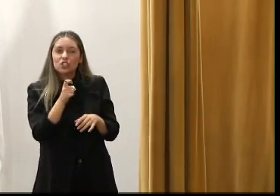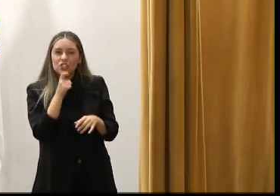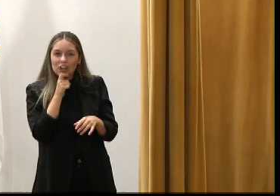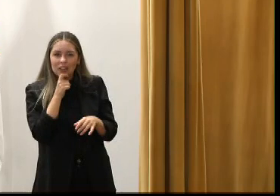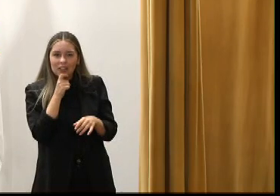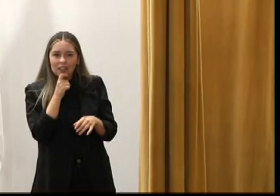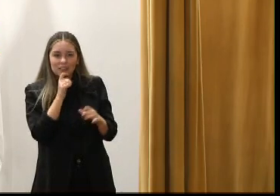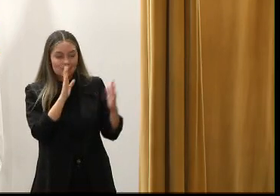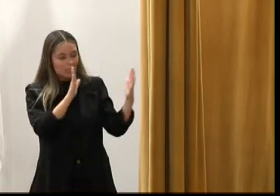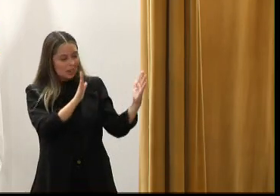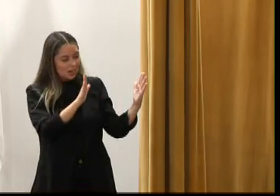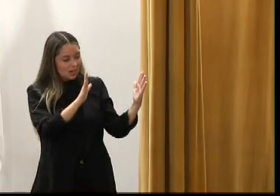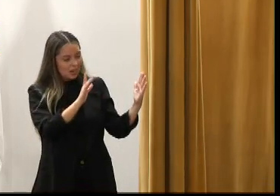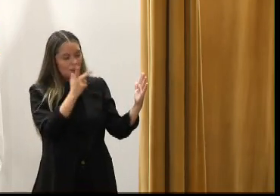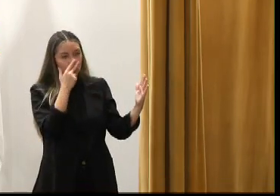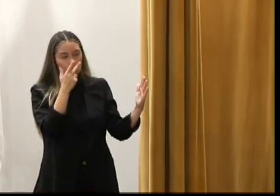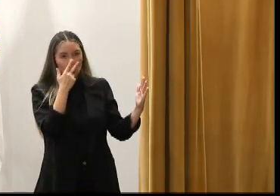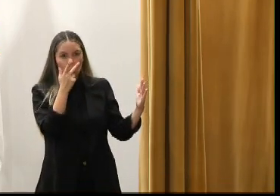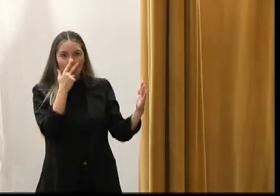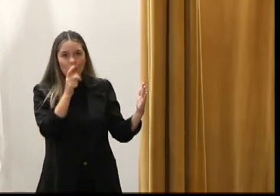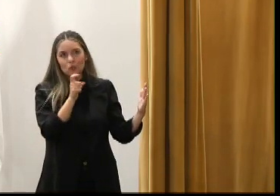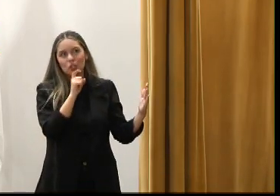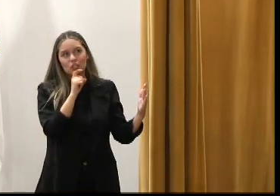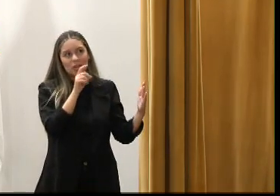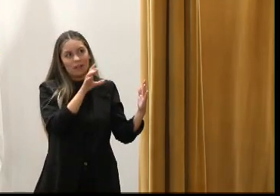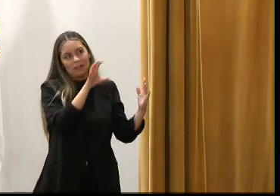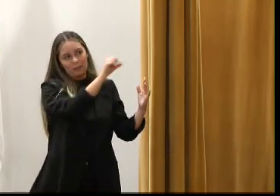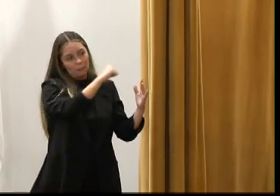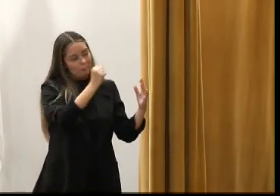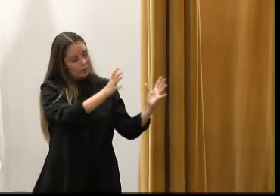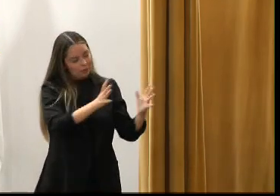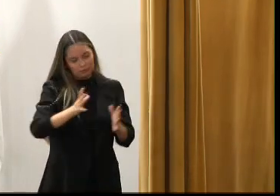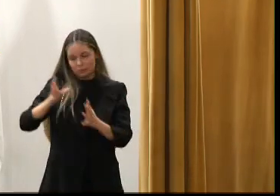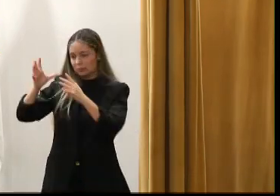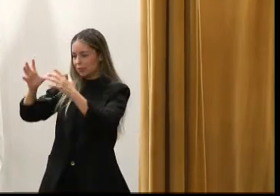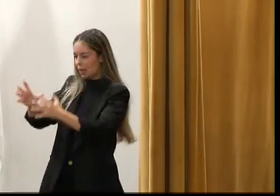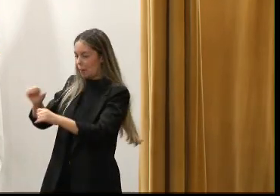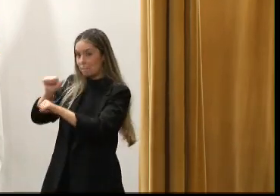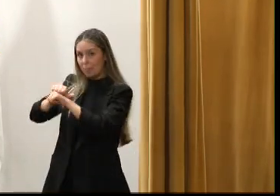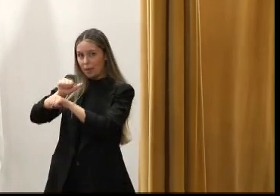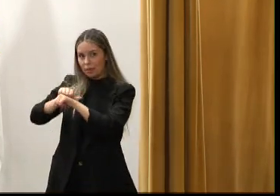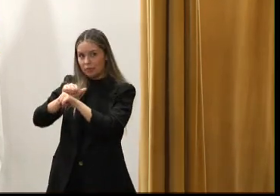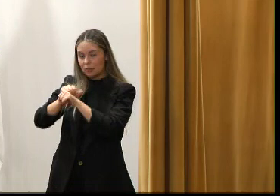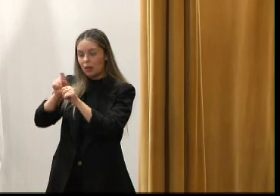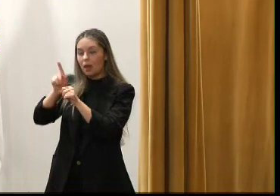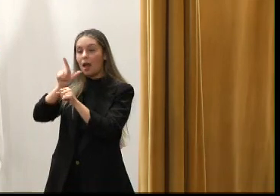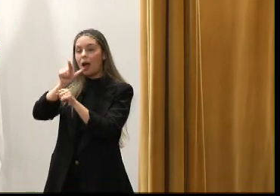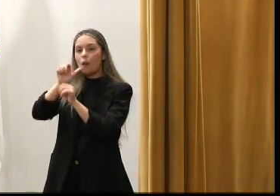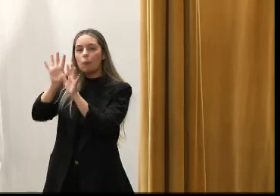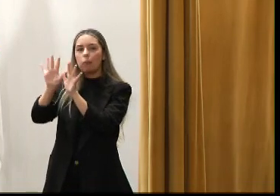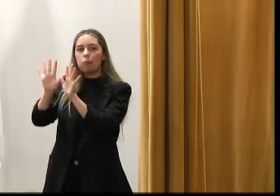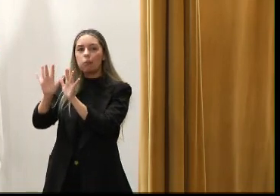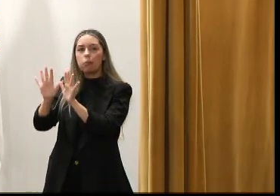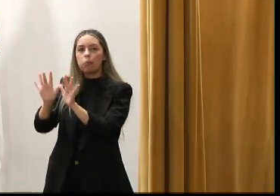de gelo bem grande, tiro do freezer, coloco na mesa, numa bandeja, até se formar uma poça